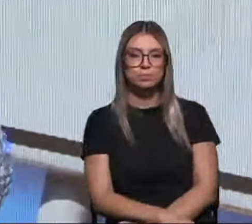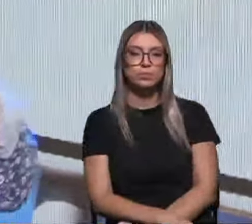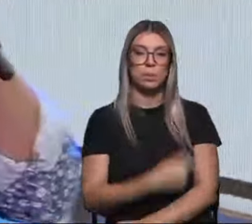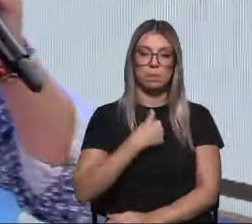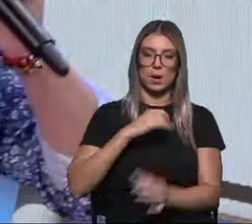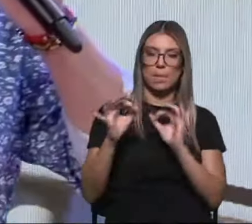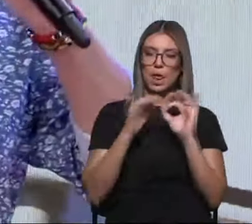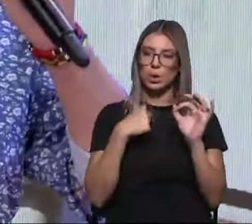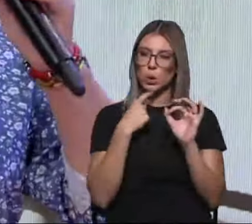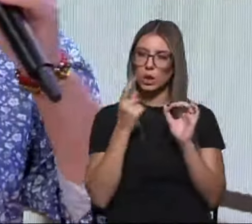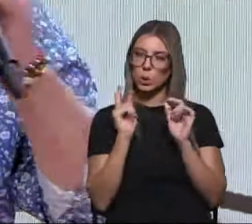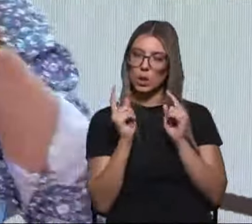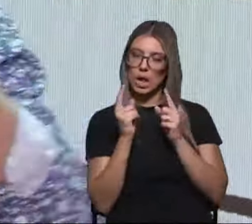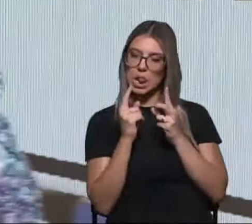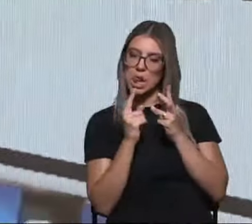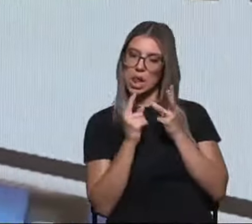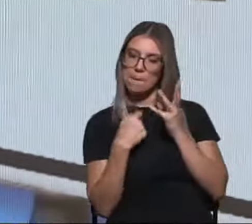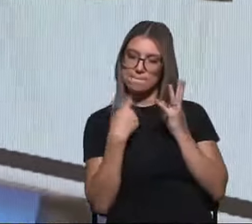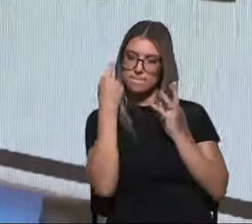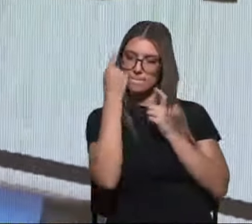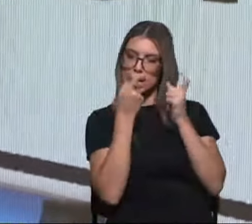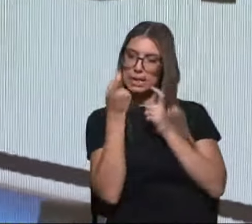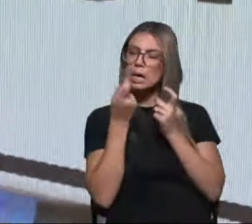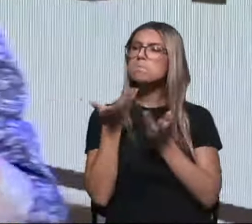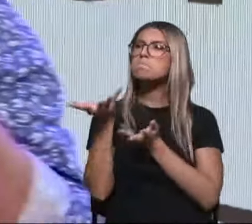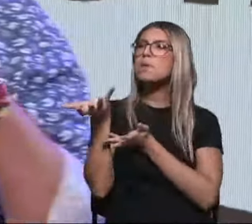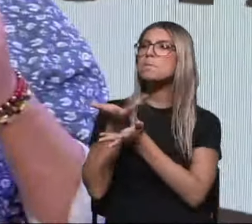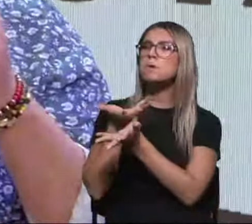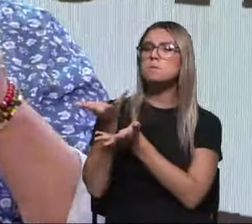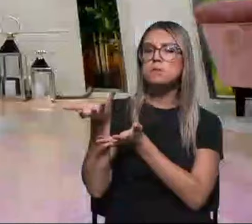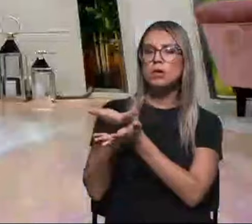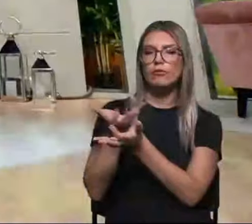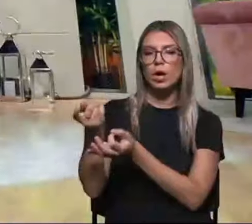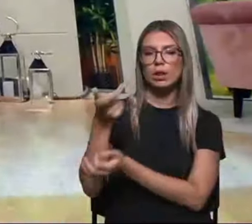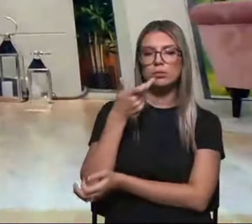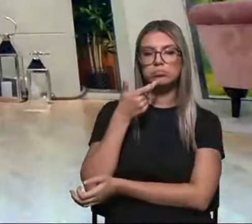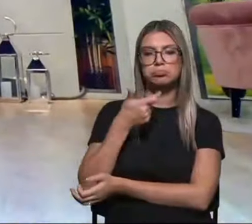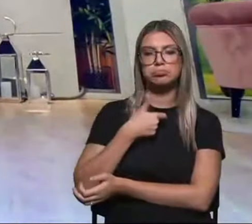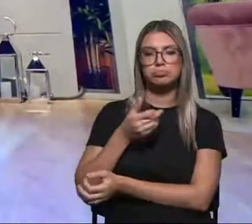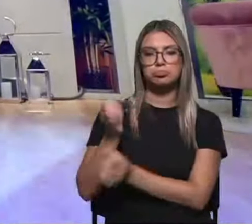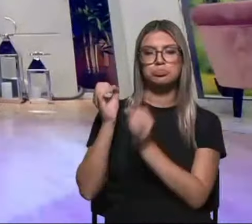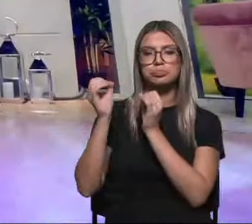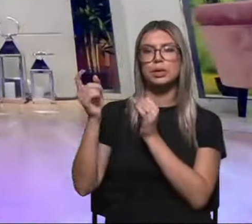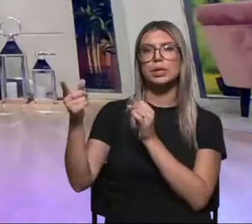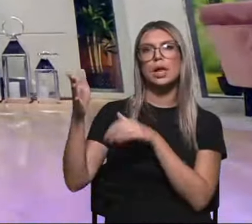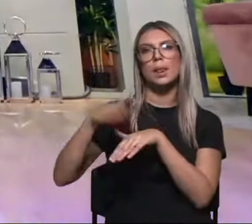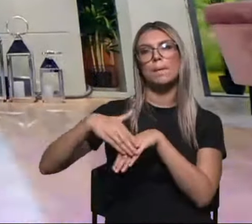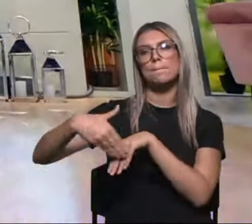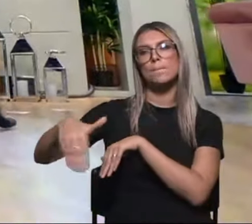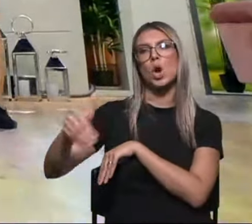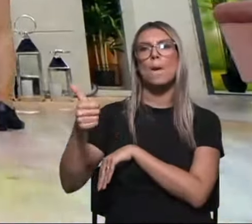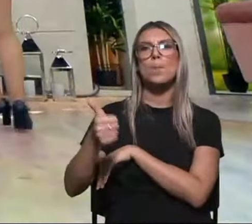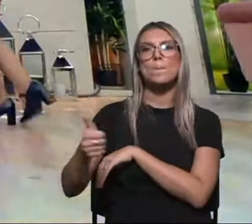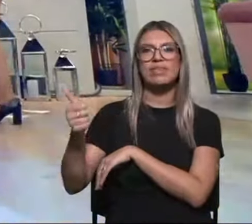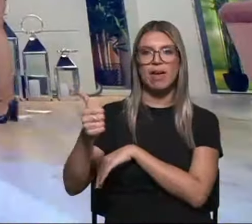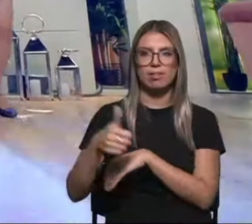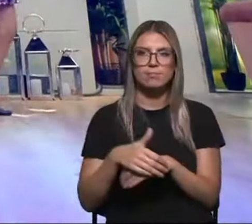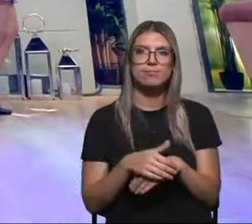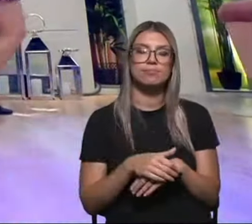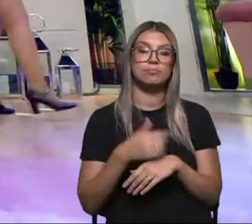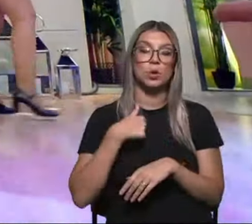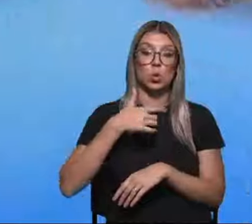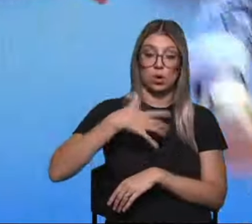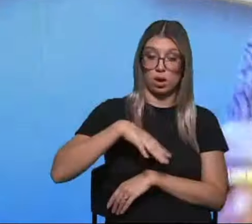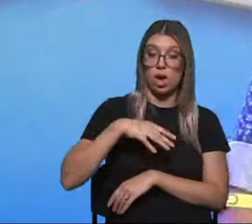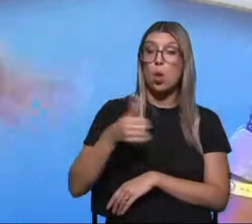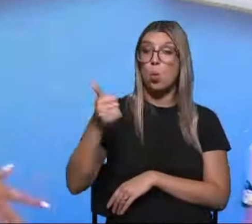Preparei minha jogada, meti conversa com ela. E ela não me disse nada e saiu na boba dela. Quero ir